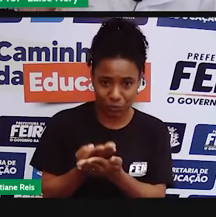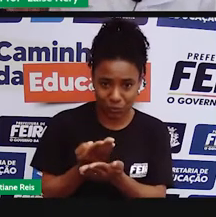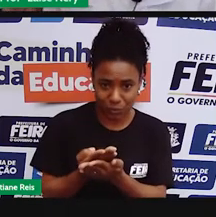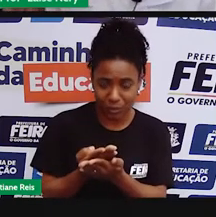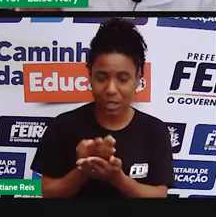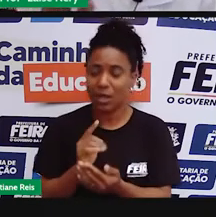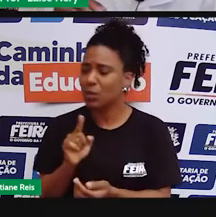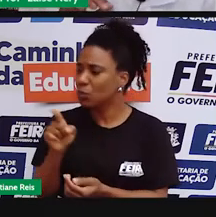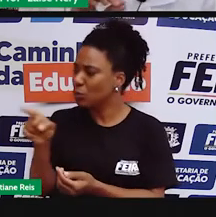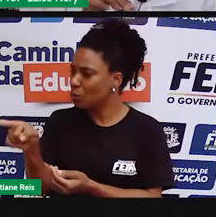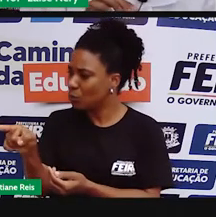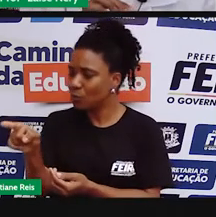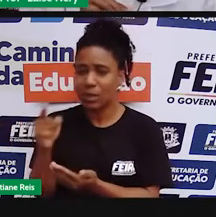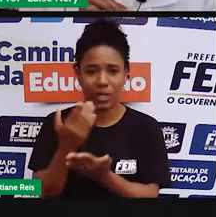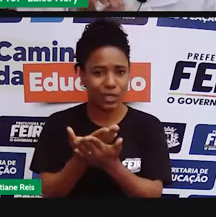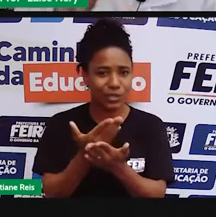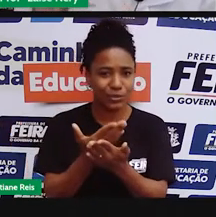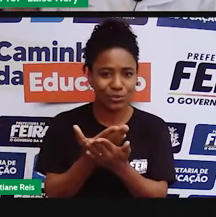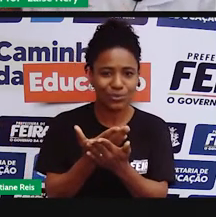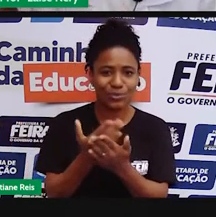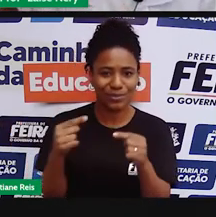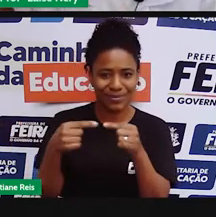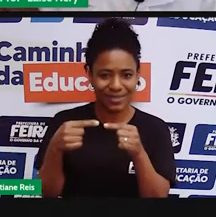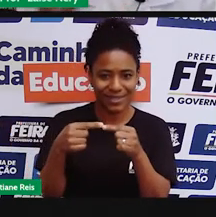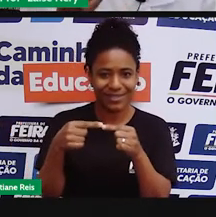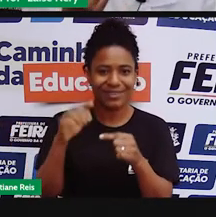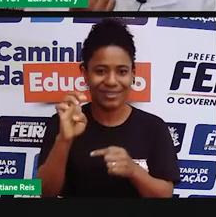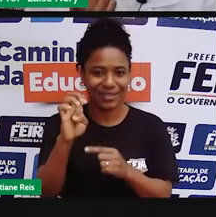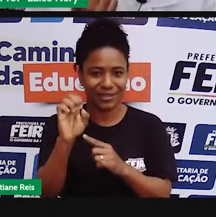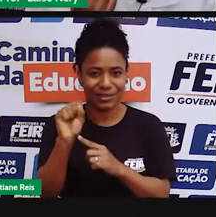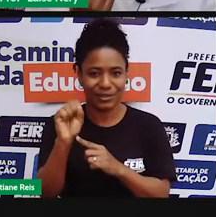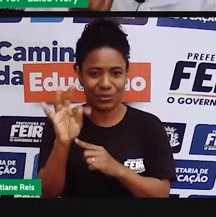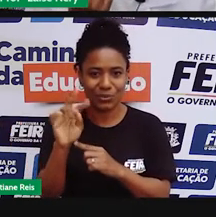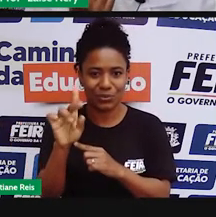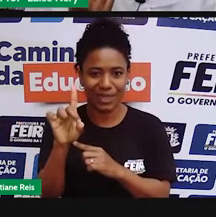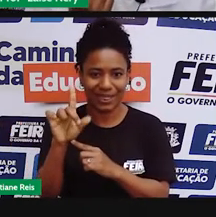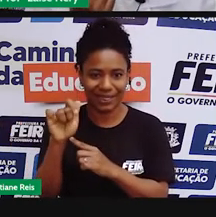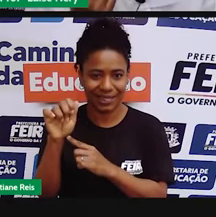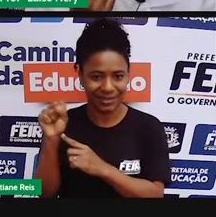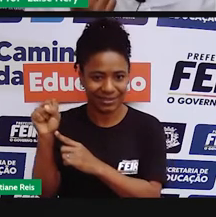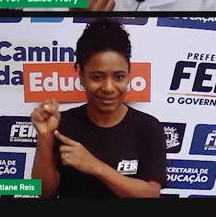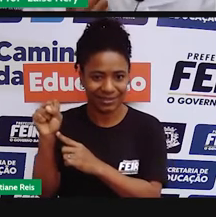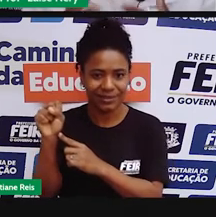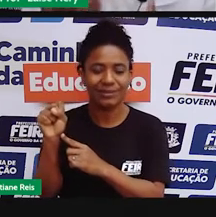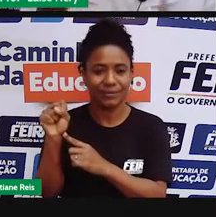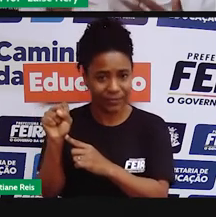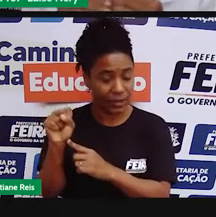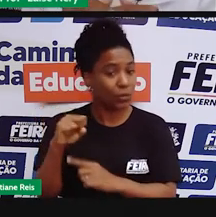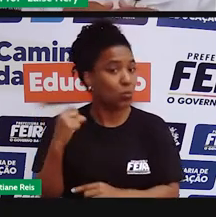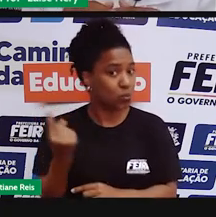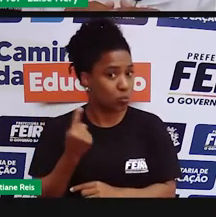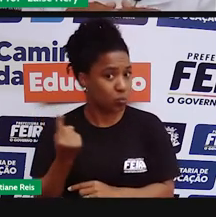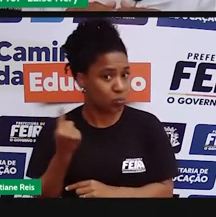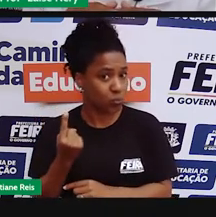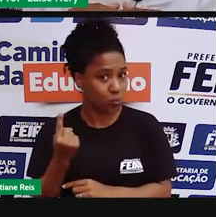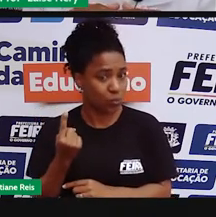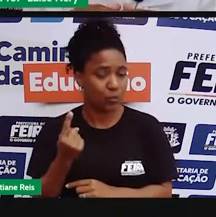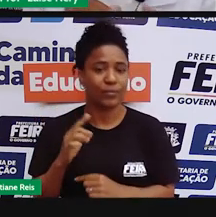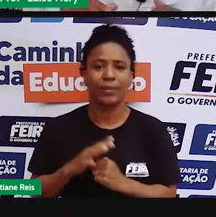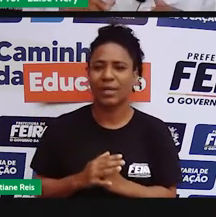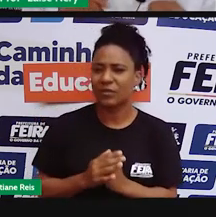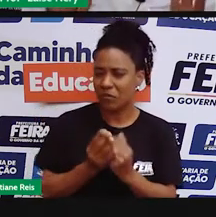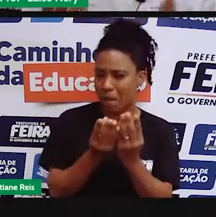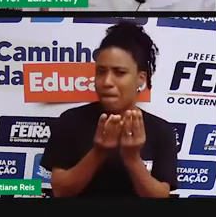tu estudas, ele estuda, quando eu falo de uma pessoa só. Agora, se eu falar de mais de uma